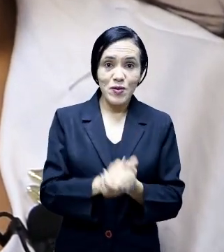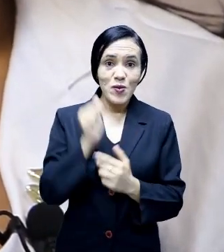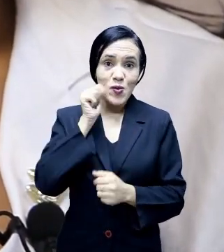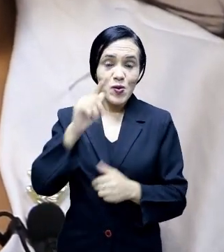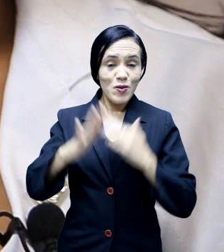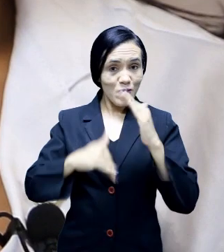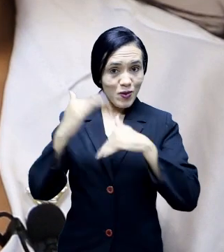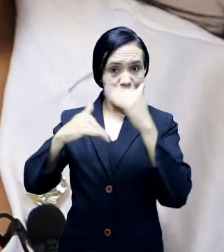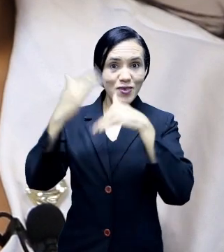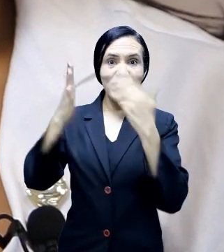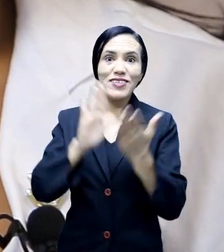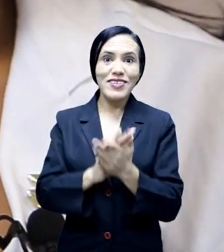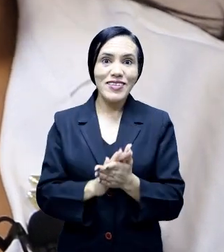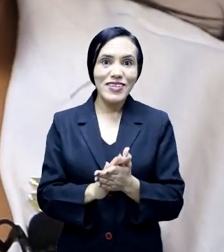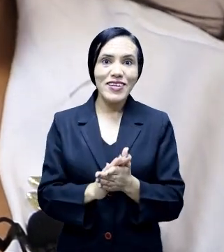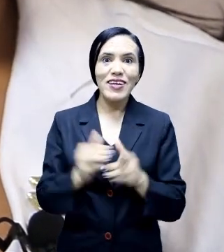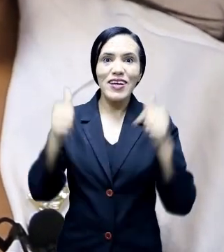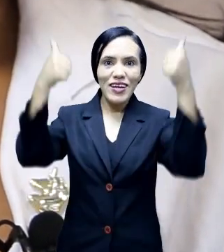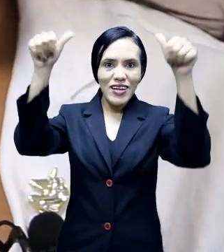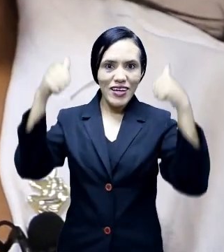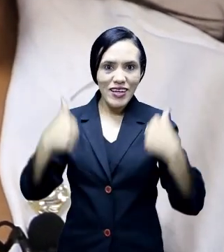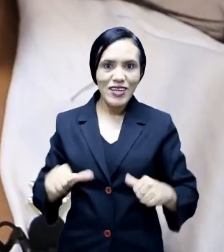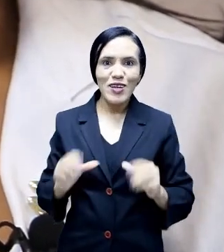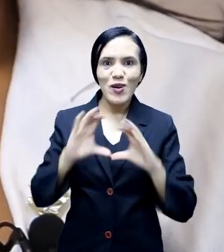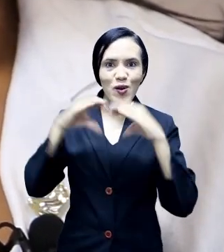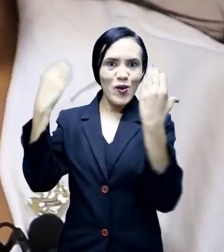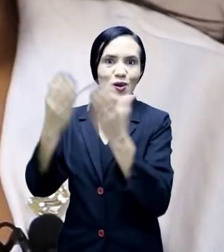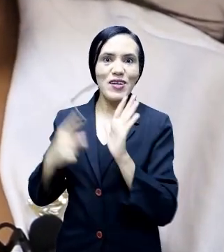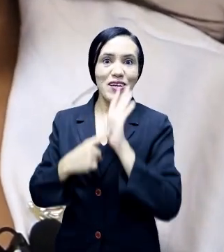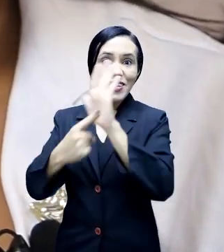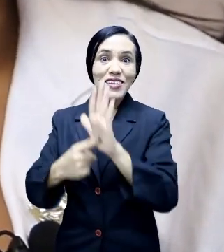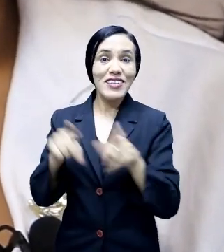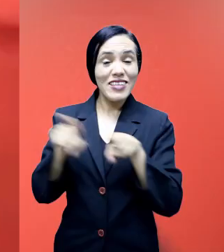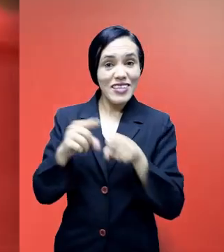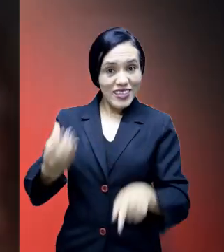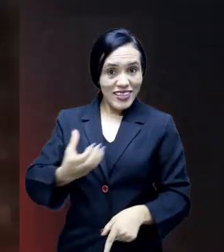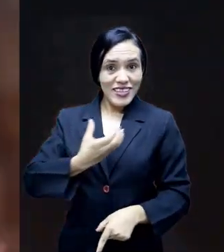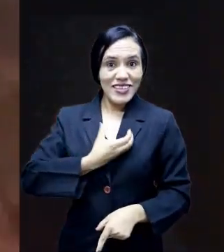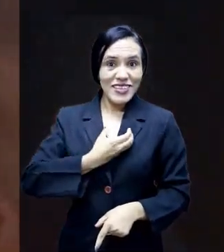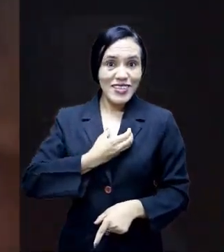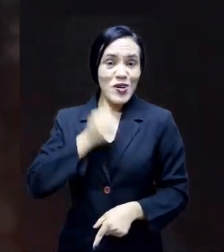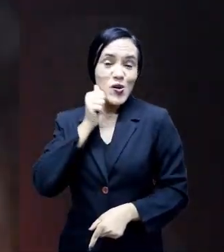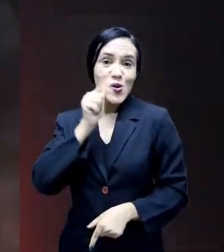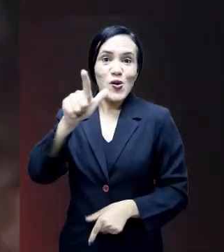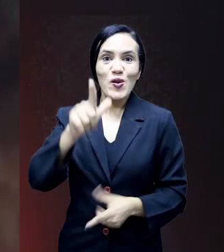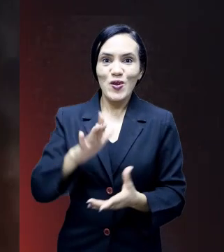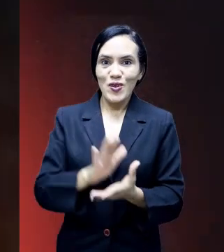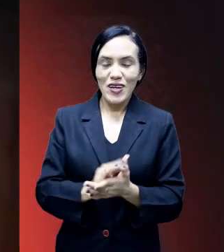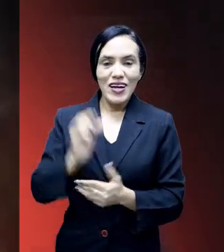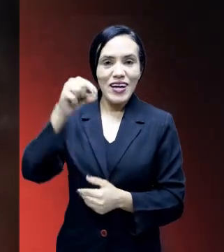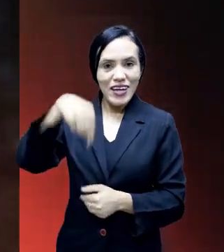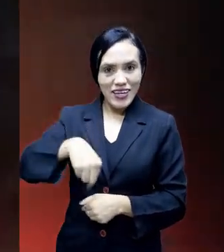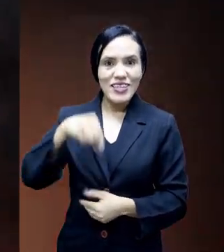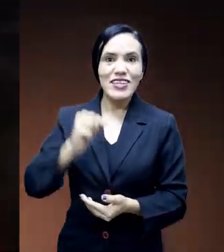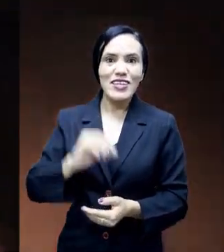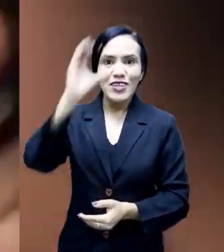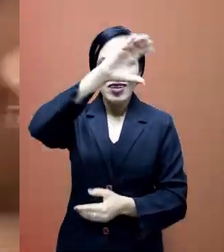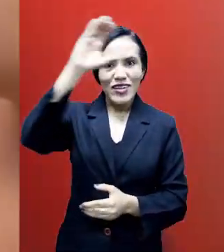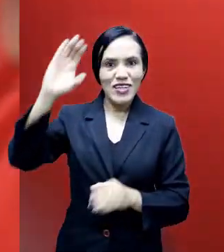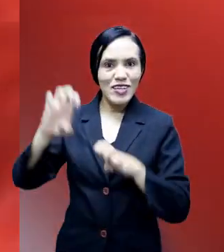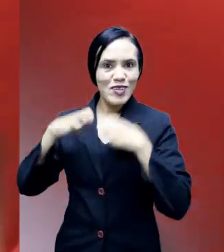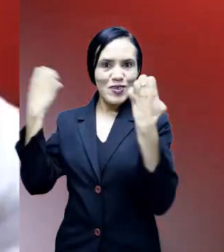Conseguimos desenvolver trabalhos, apresentar trabalhos em congressos e até uma premiação, né? Uma premiação aqui num evento